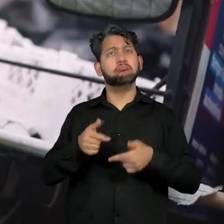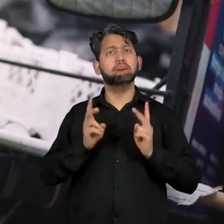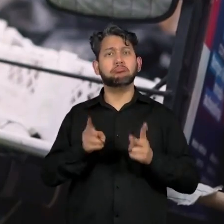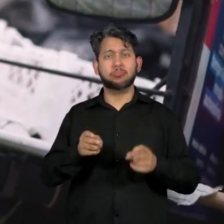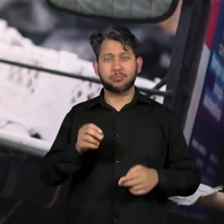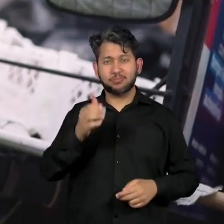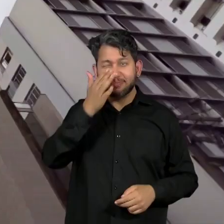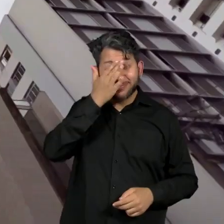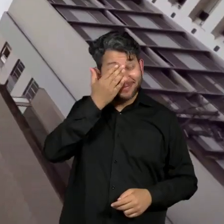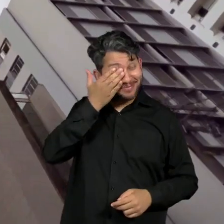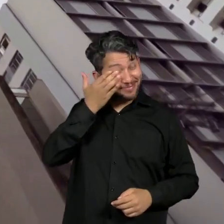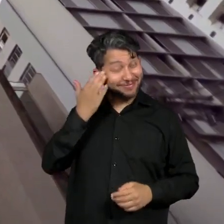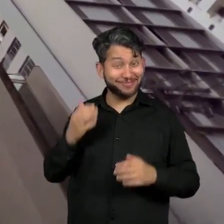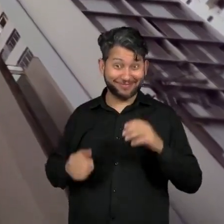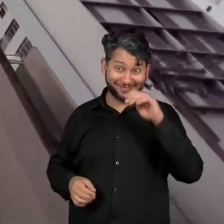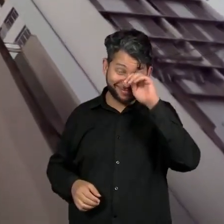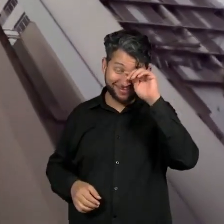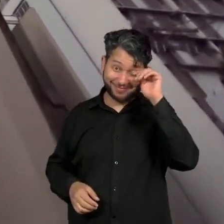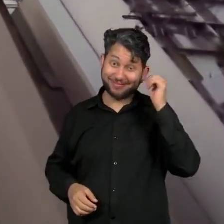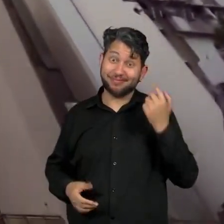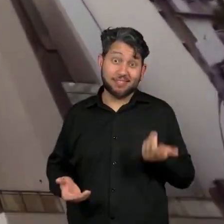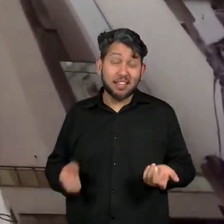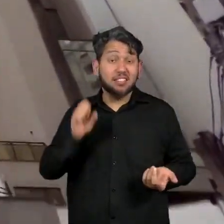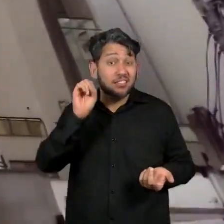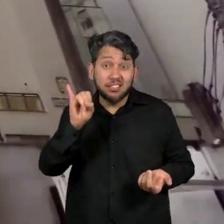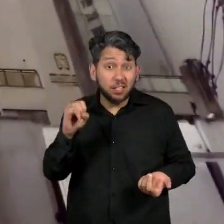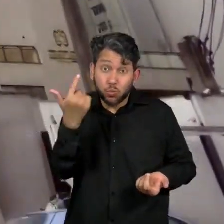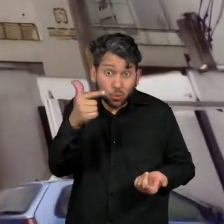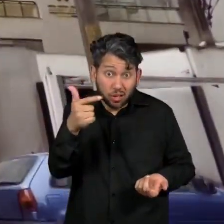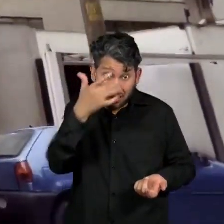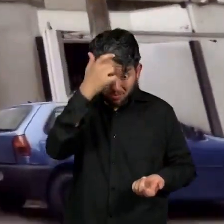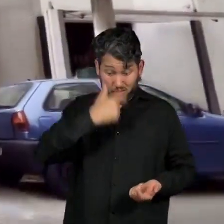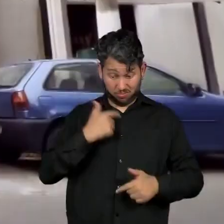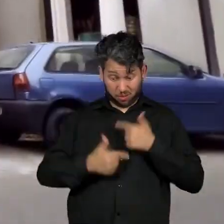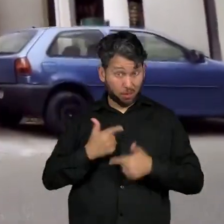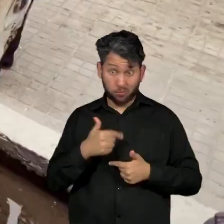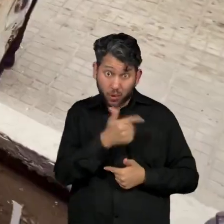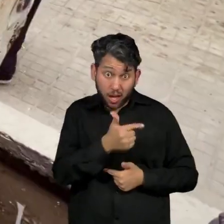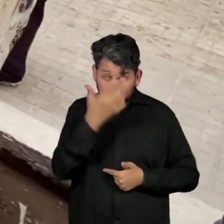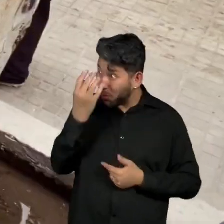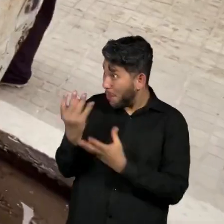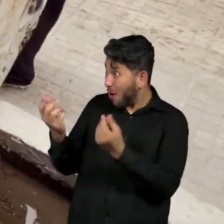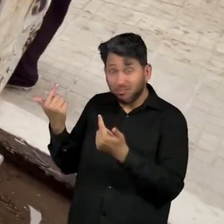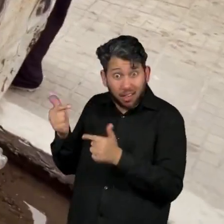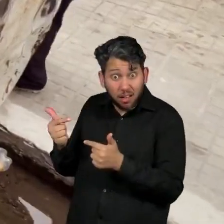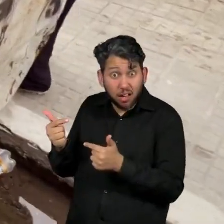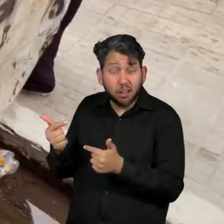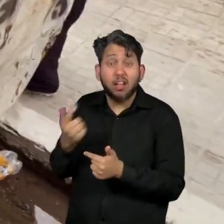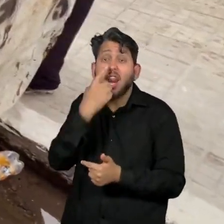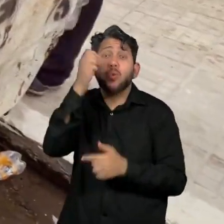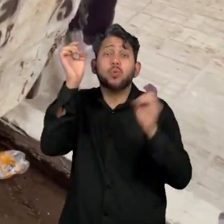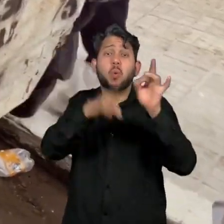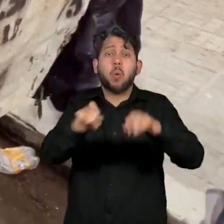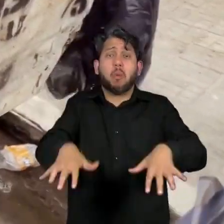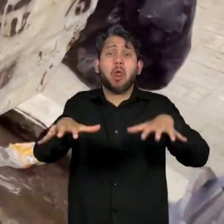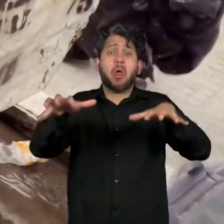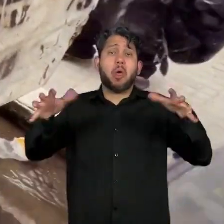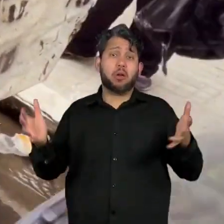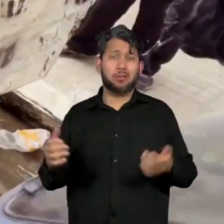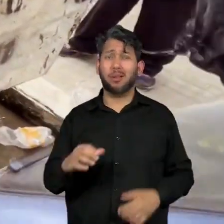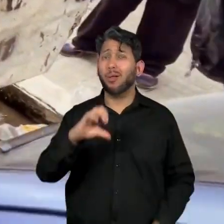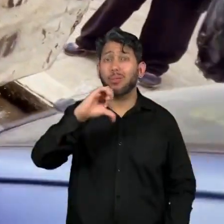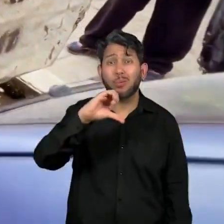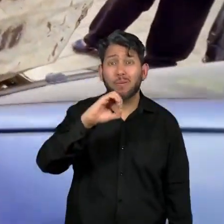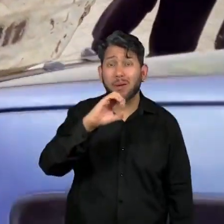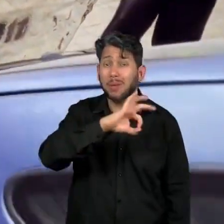de lágrimas. São Paulo seria pior do que é hoje. Sem os catadores, que somos nós. Os catadores, eles são responsáveis por